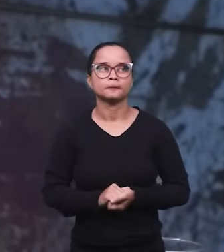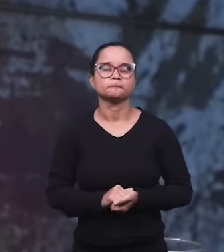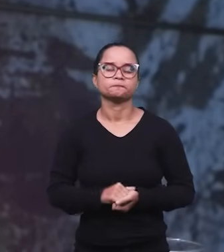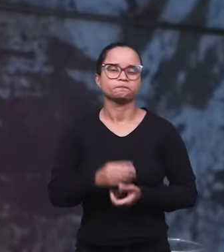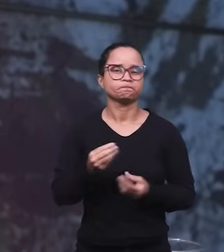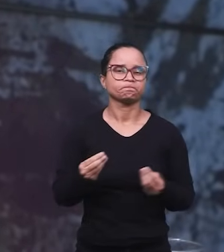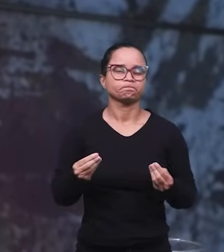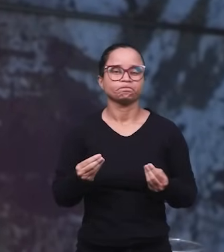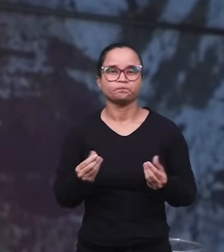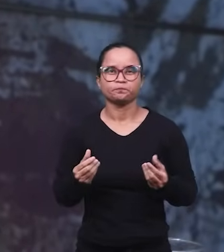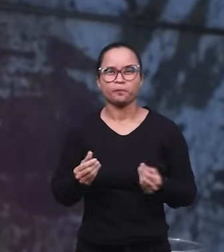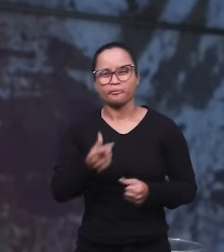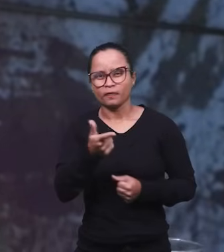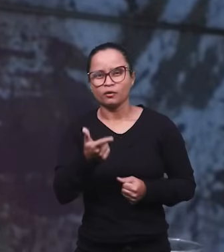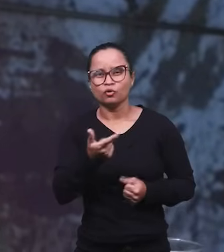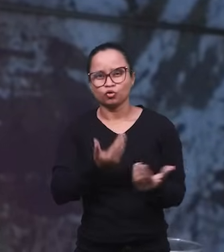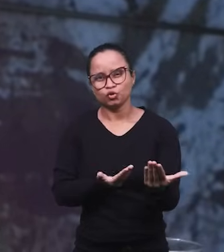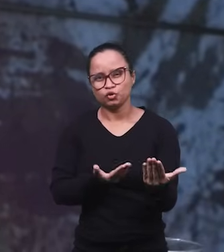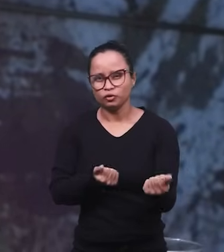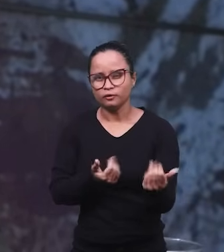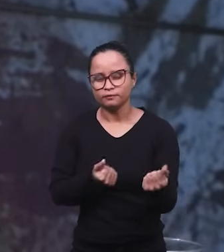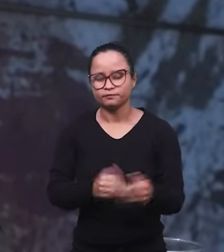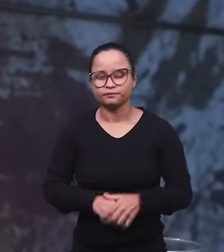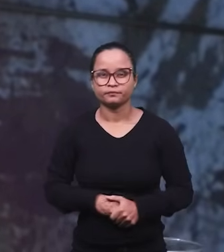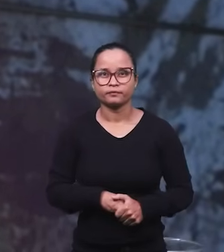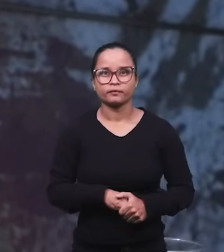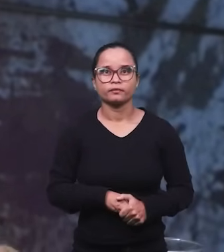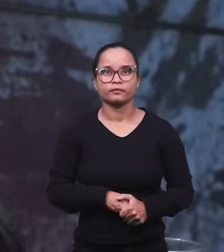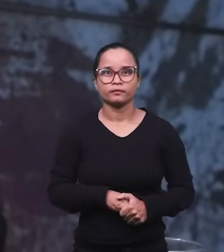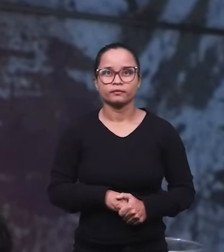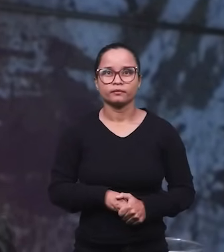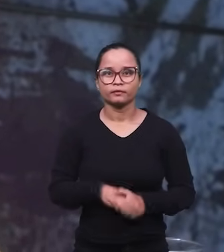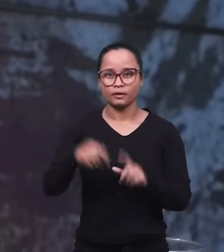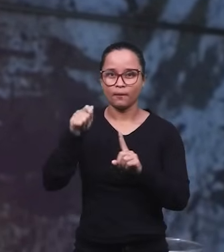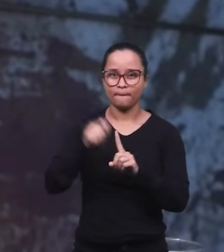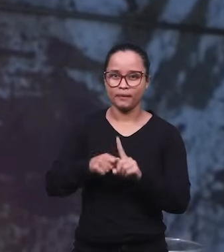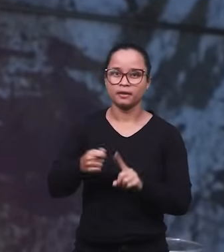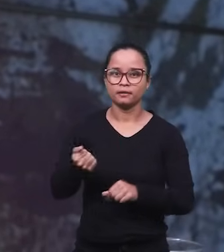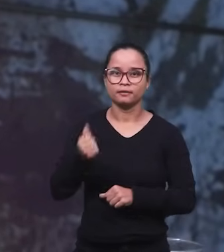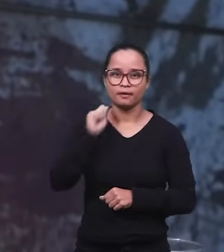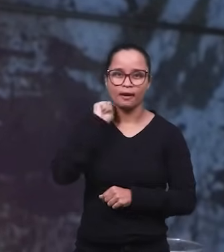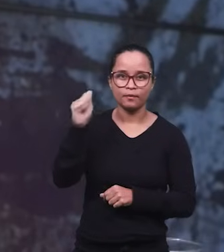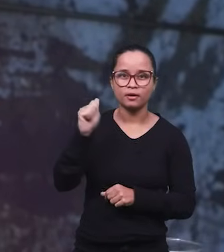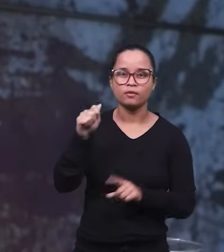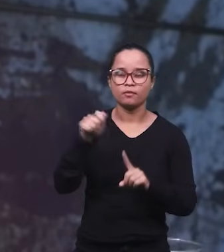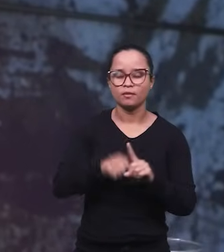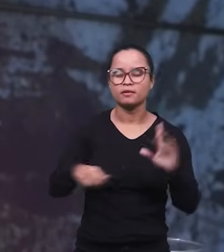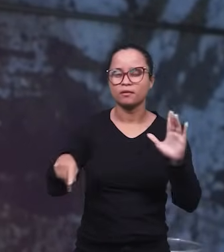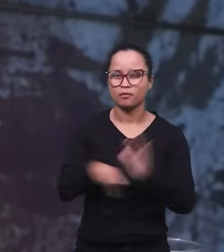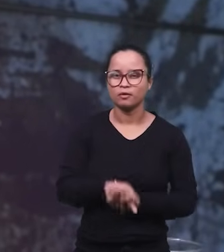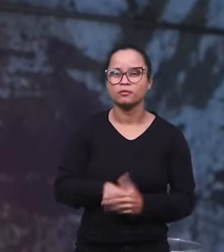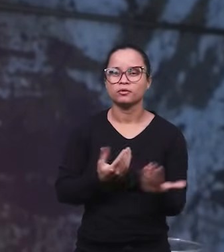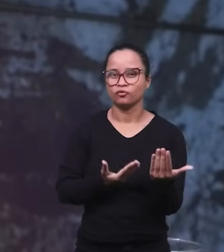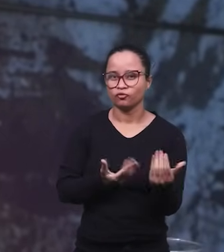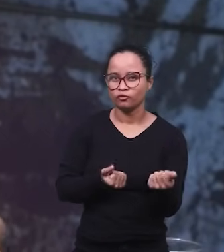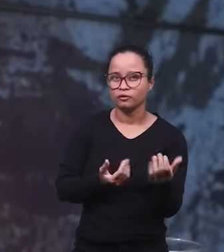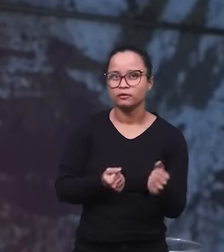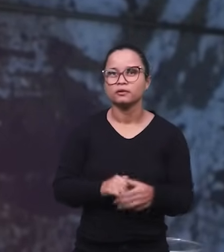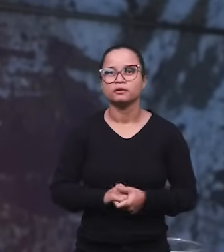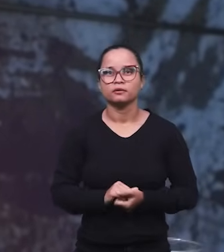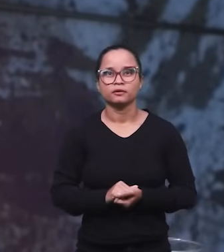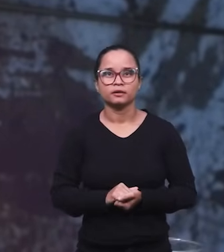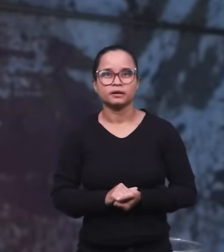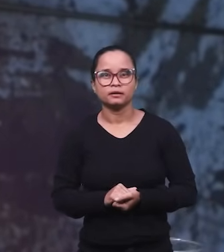assim, os irmãos, os jovens, né? O mês passado foi o mês dos jovens, e os jovens